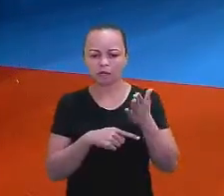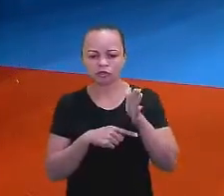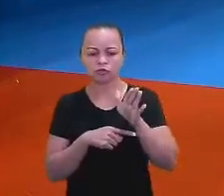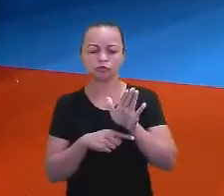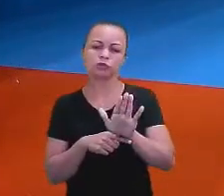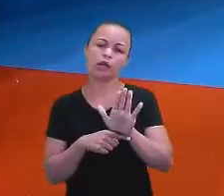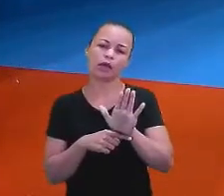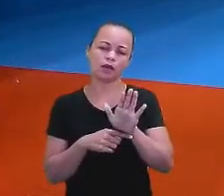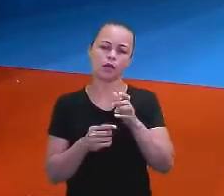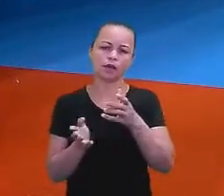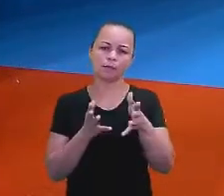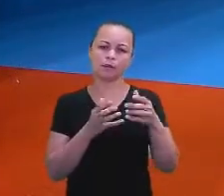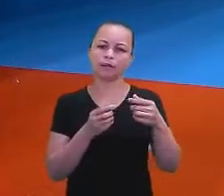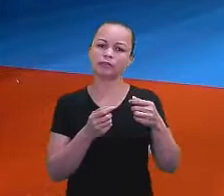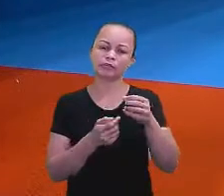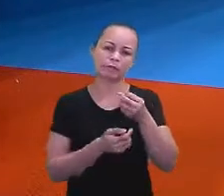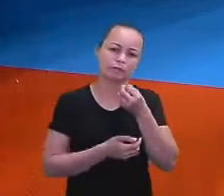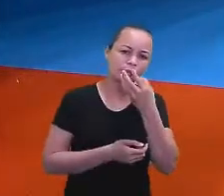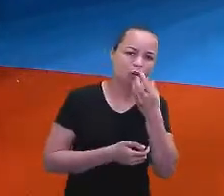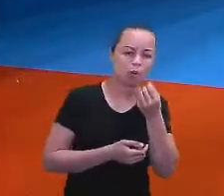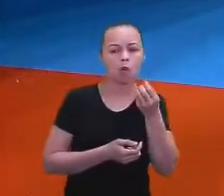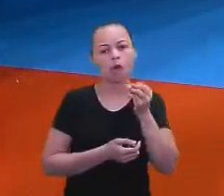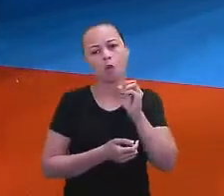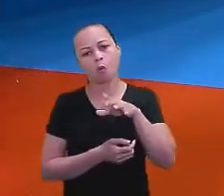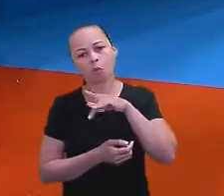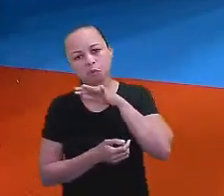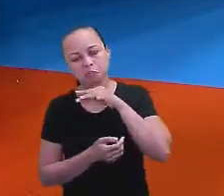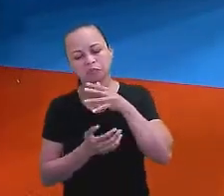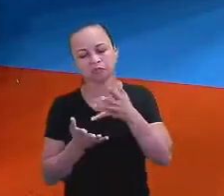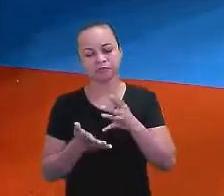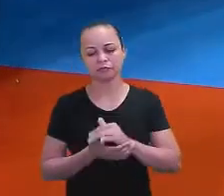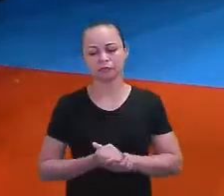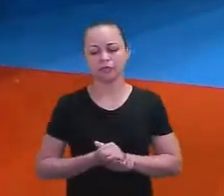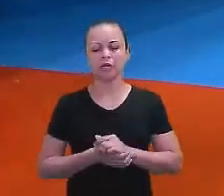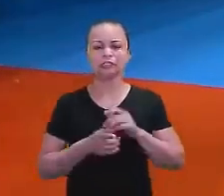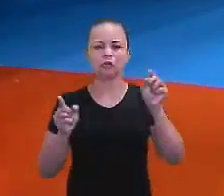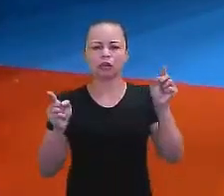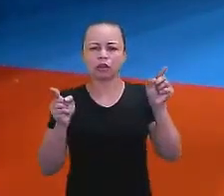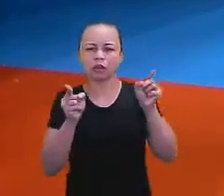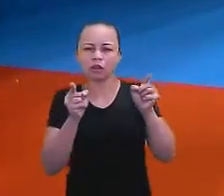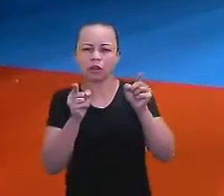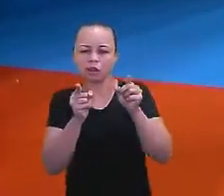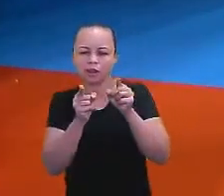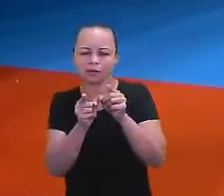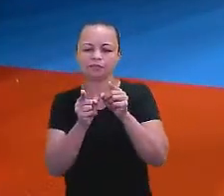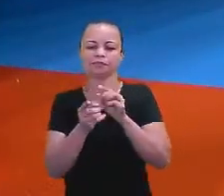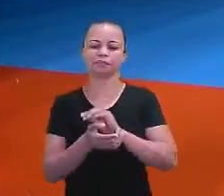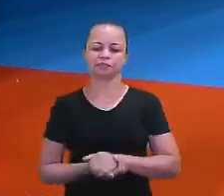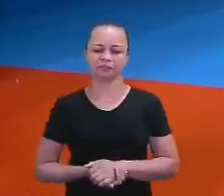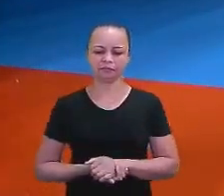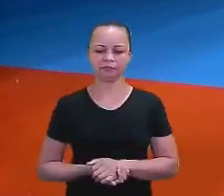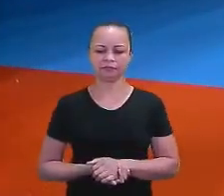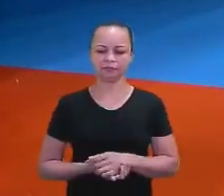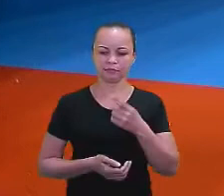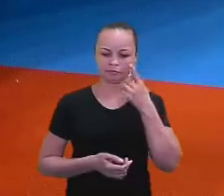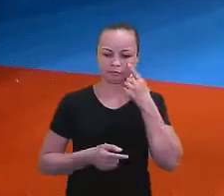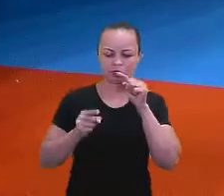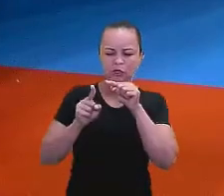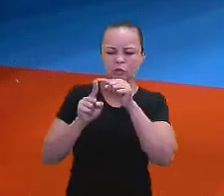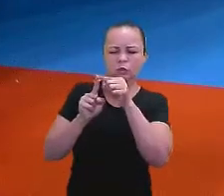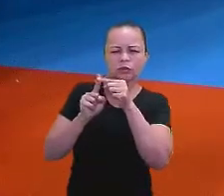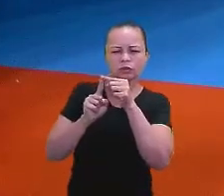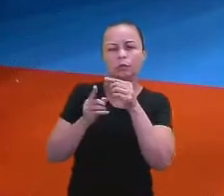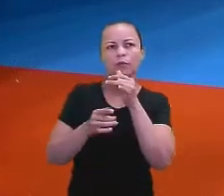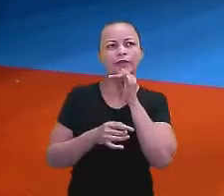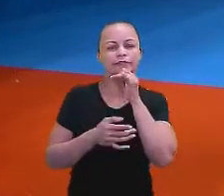essa telomerase ser mais efetiva ou menos efetiva. E aí vocês vão percebendo que vai ter um encurtamento. Imagina vou usar aqui uma alegoria. Imagina um